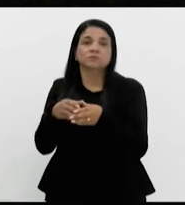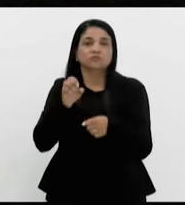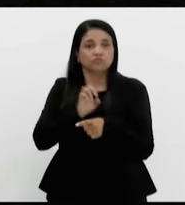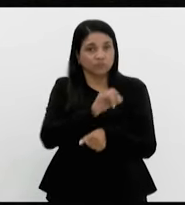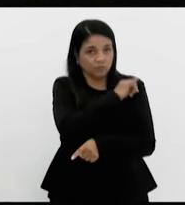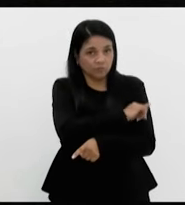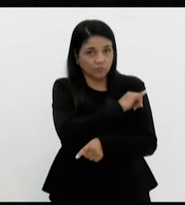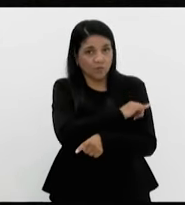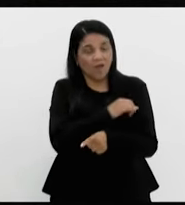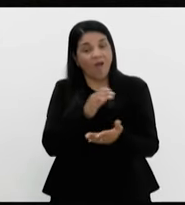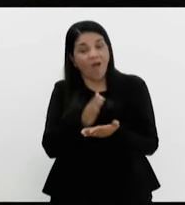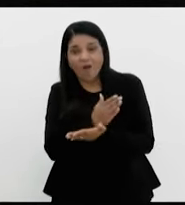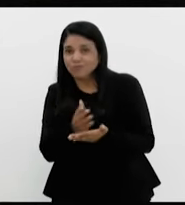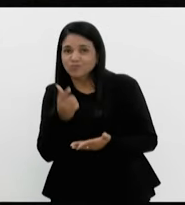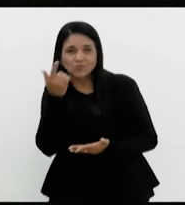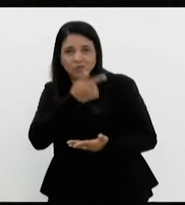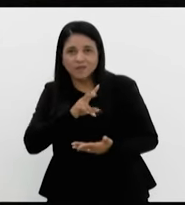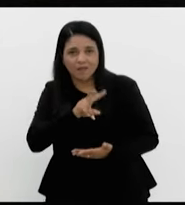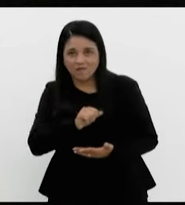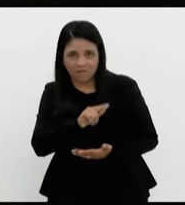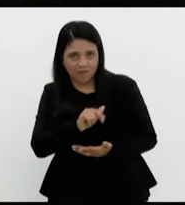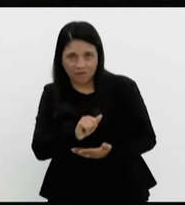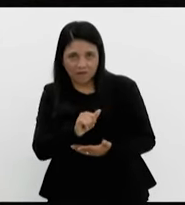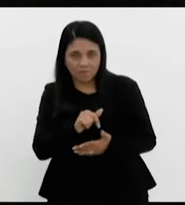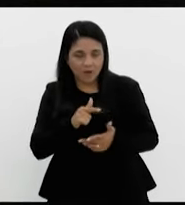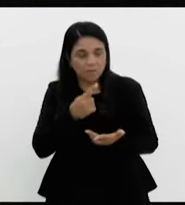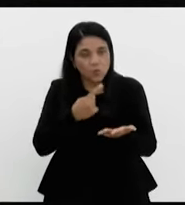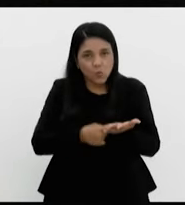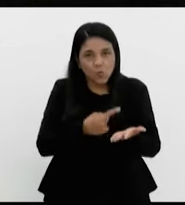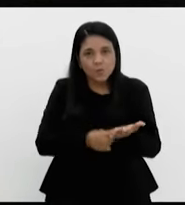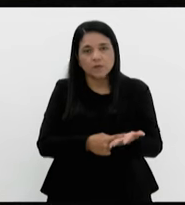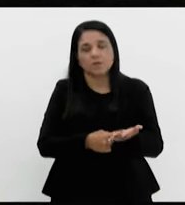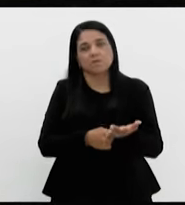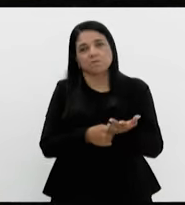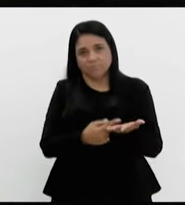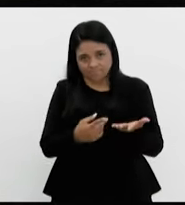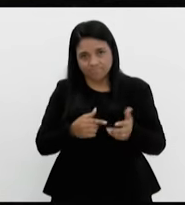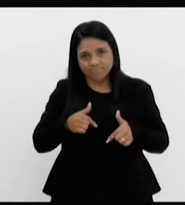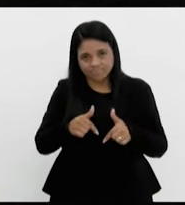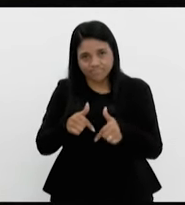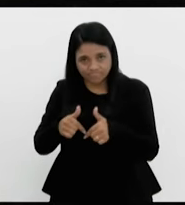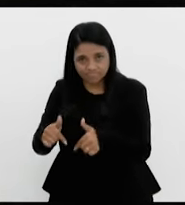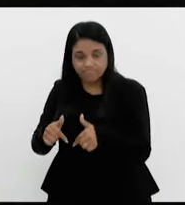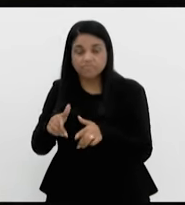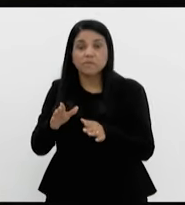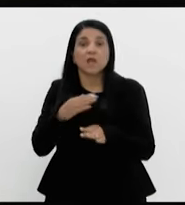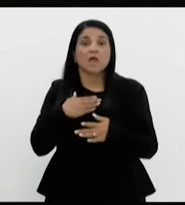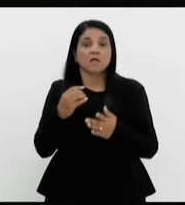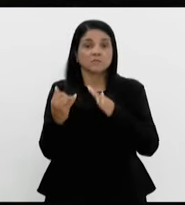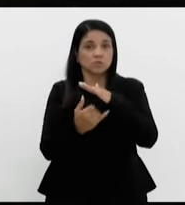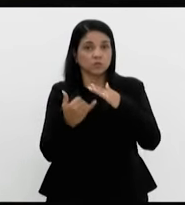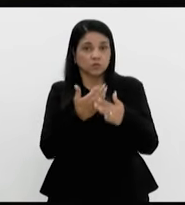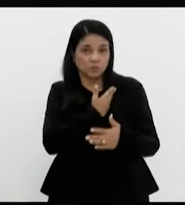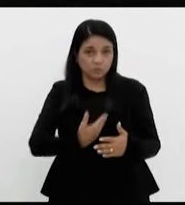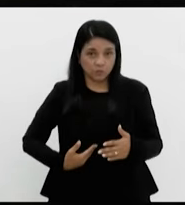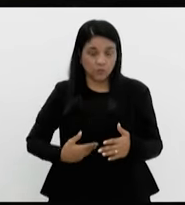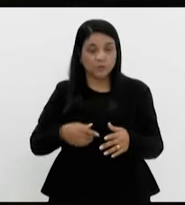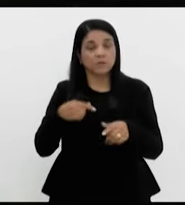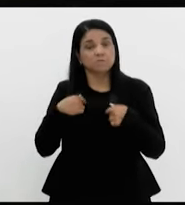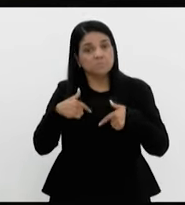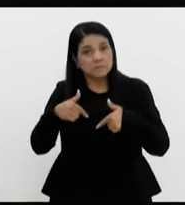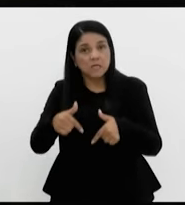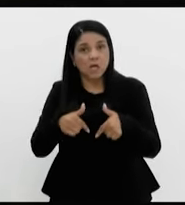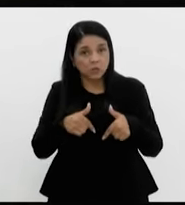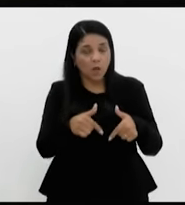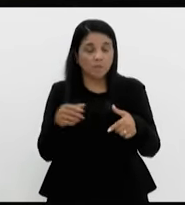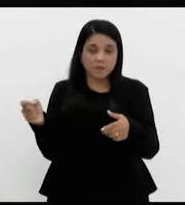cumprir essas medidas, mesmo que instituições públicas que devem atuar em rede para reinserção